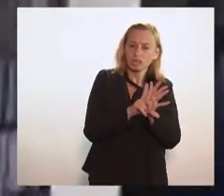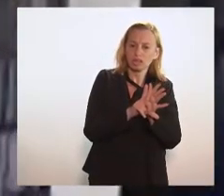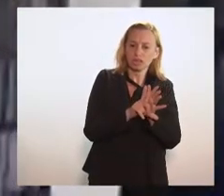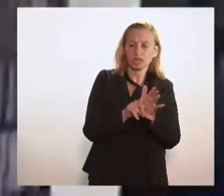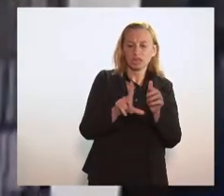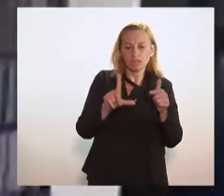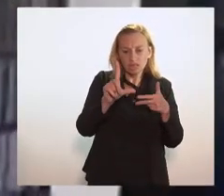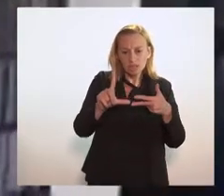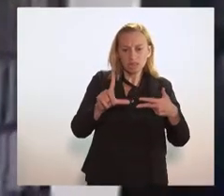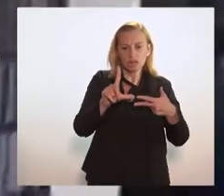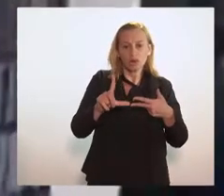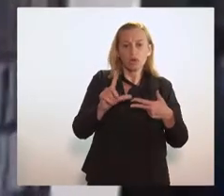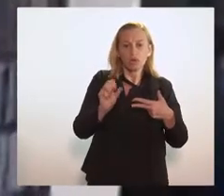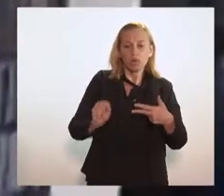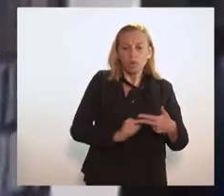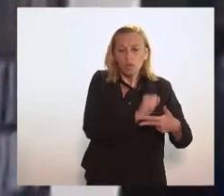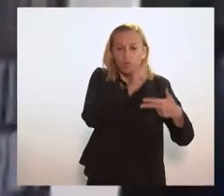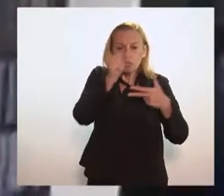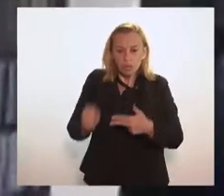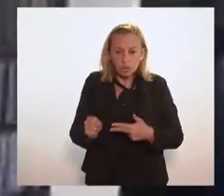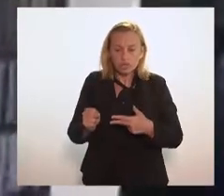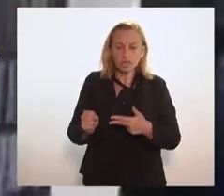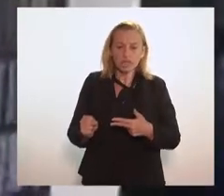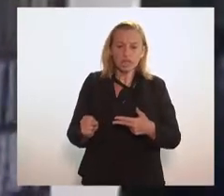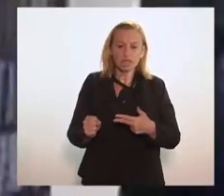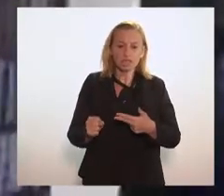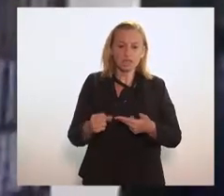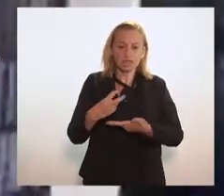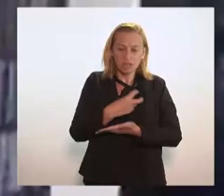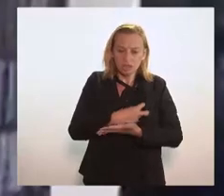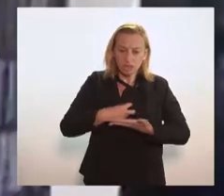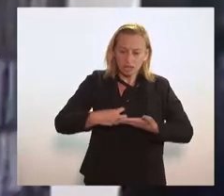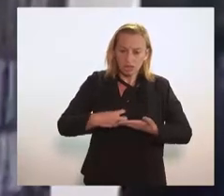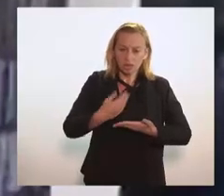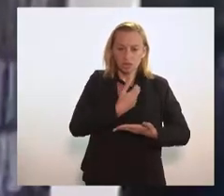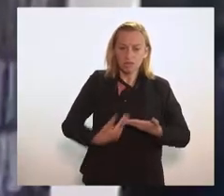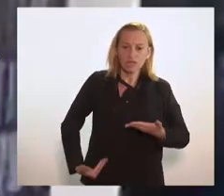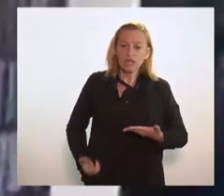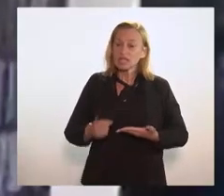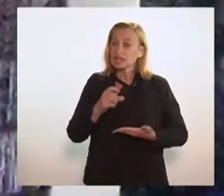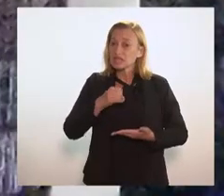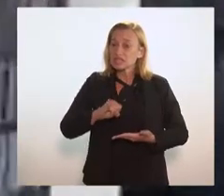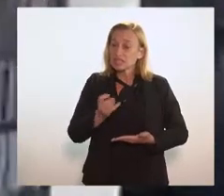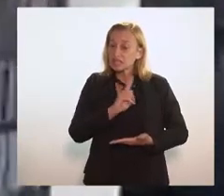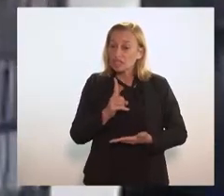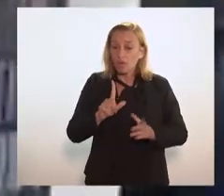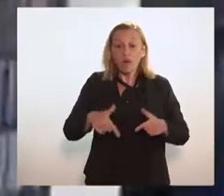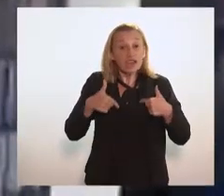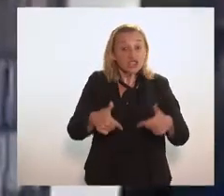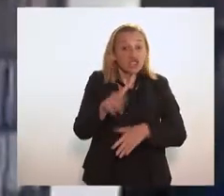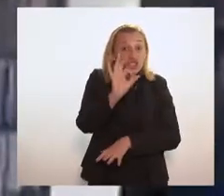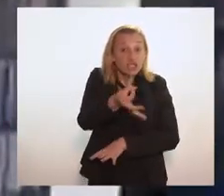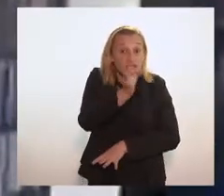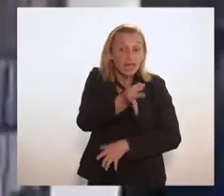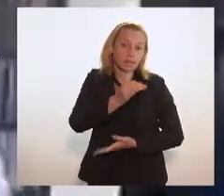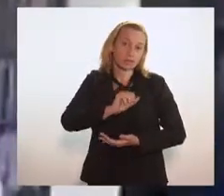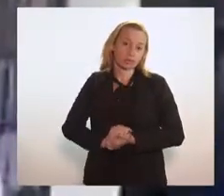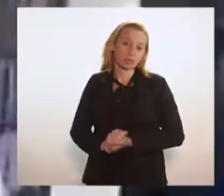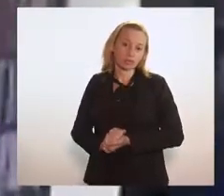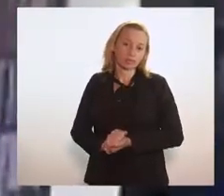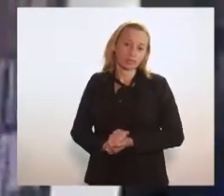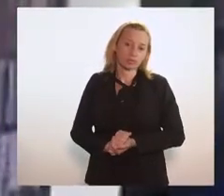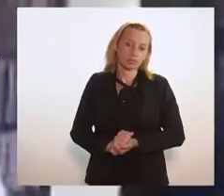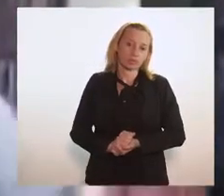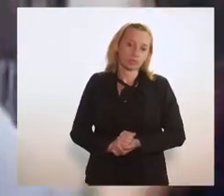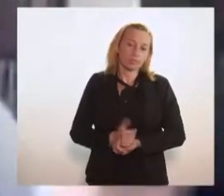de caçar o governador, caso ele não tome as providências necessárias para